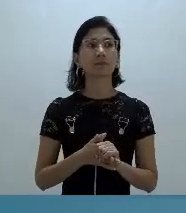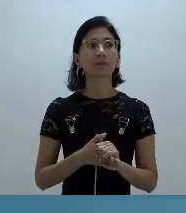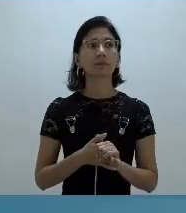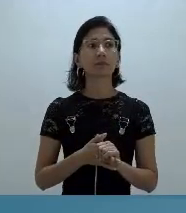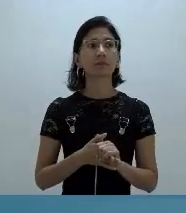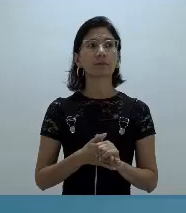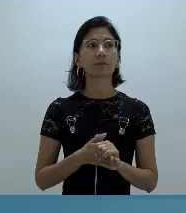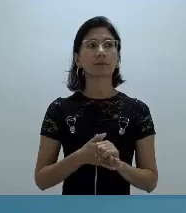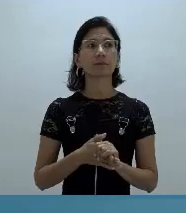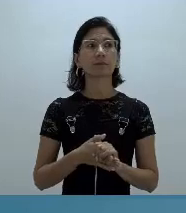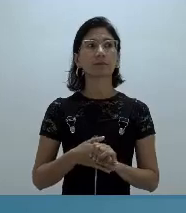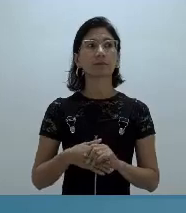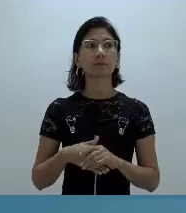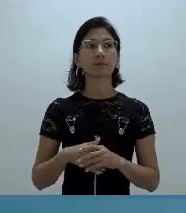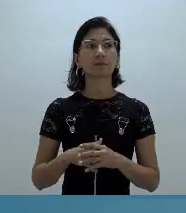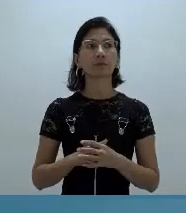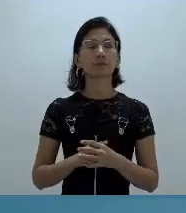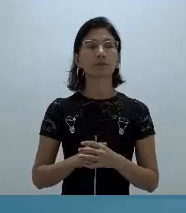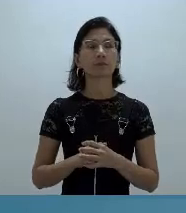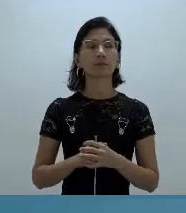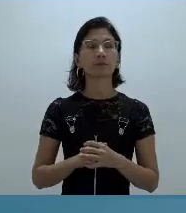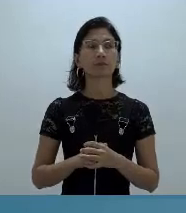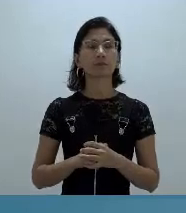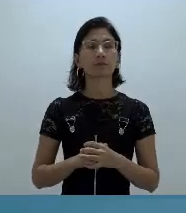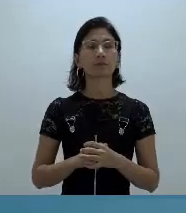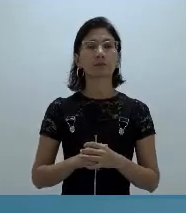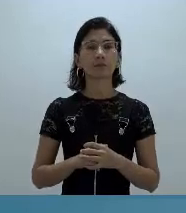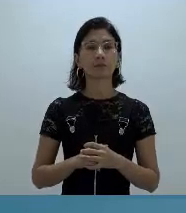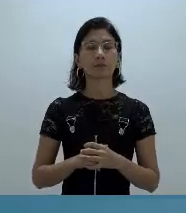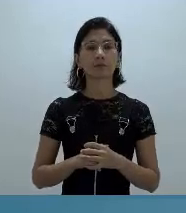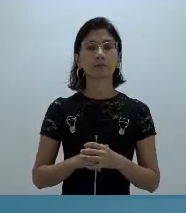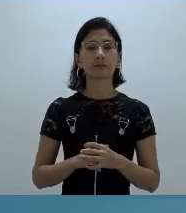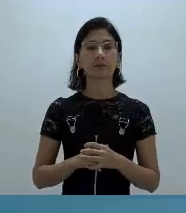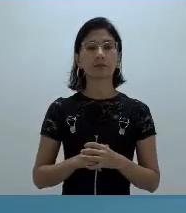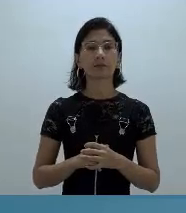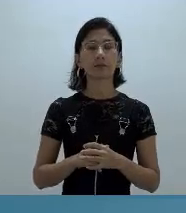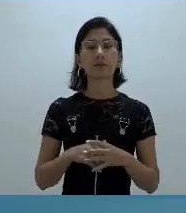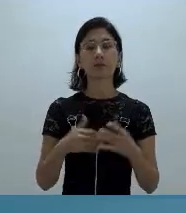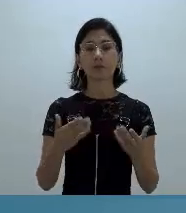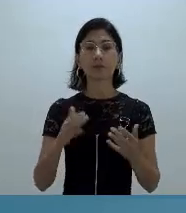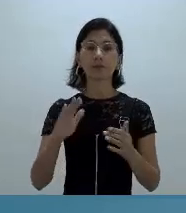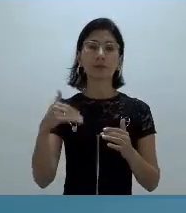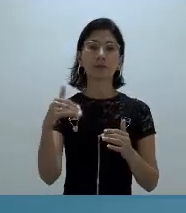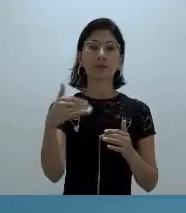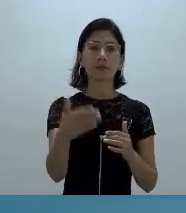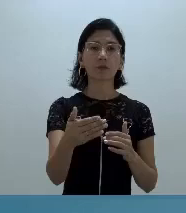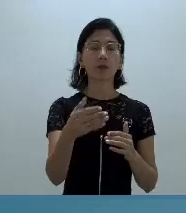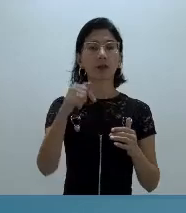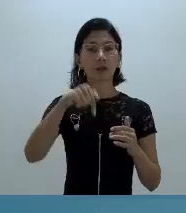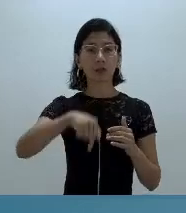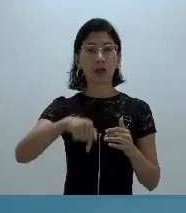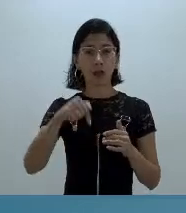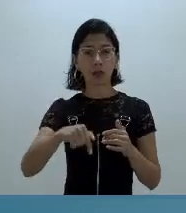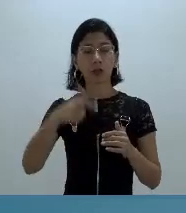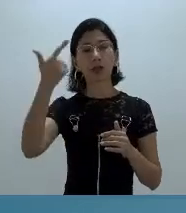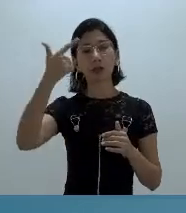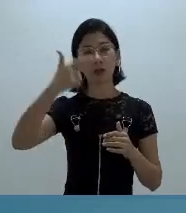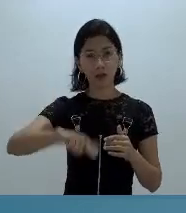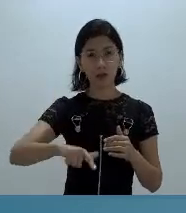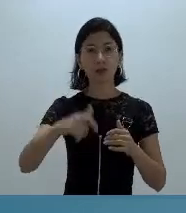definitivo o título executivo que ensejou o pedido de cumprimento de sentença que ora se discute nos presentes